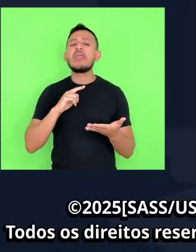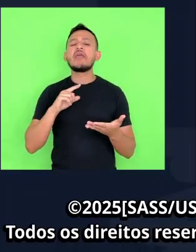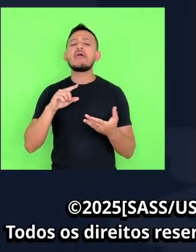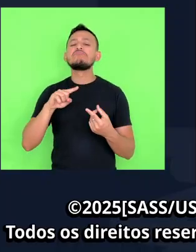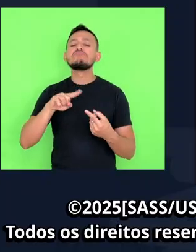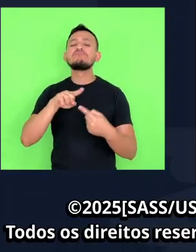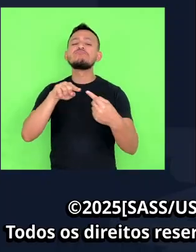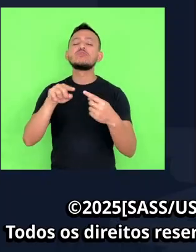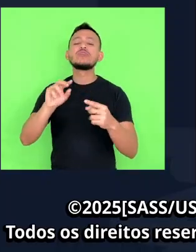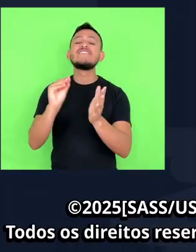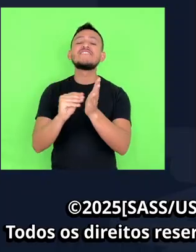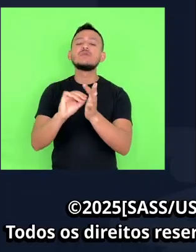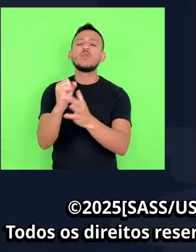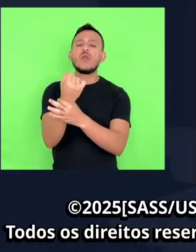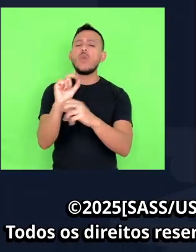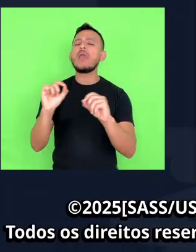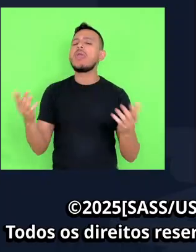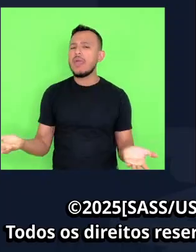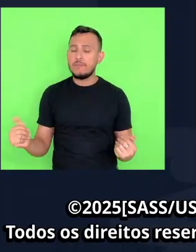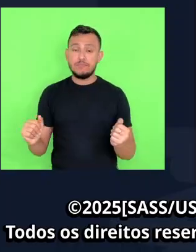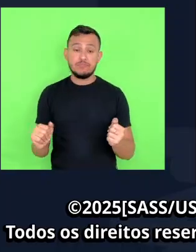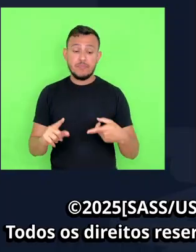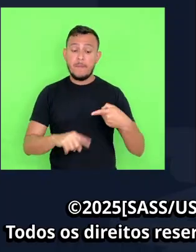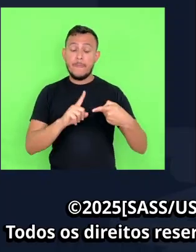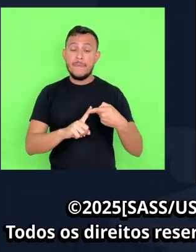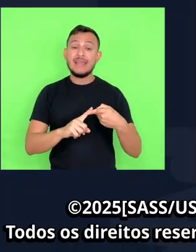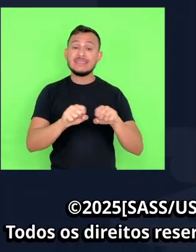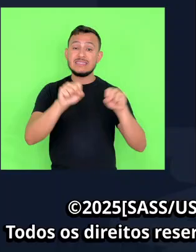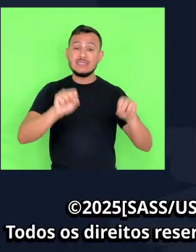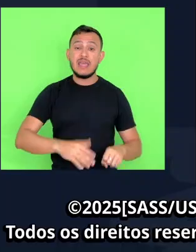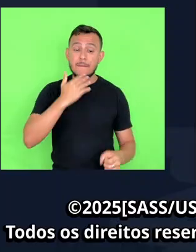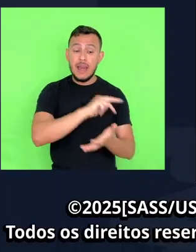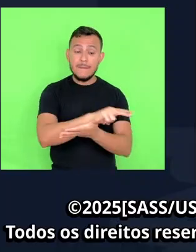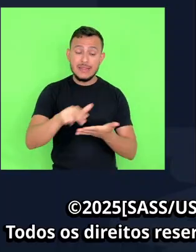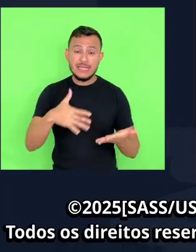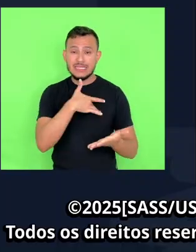com insegurança? Primeiro, sistemas alimentares